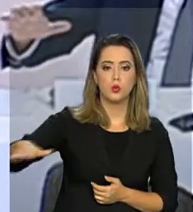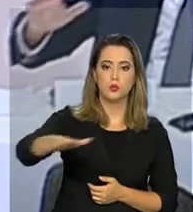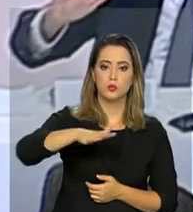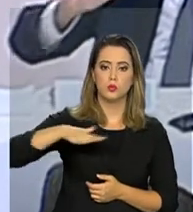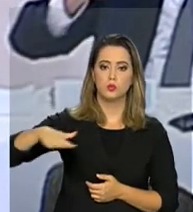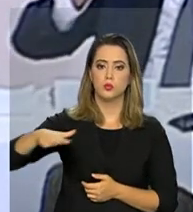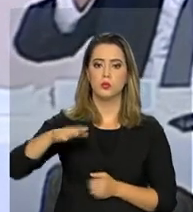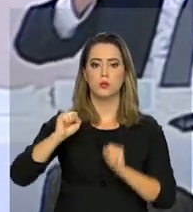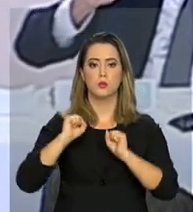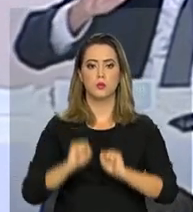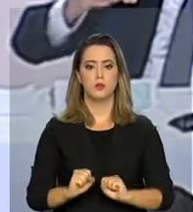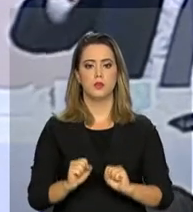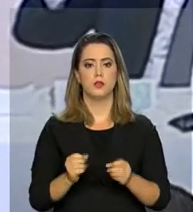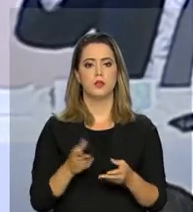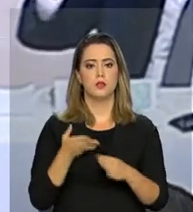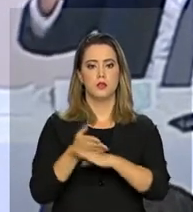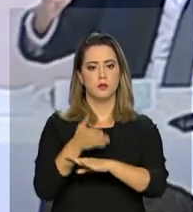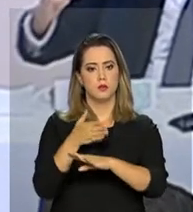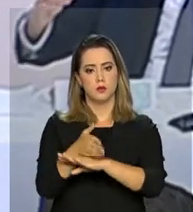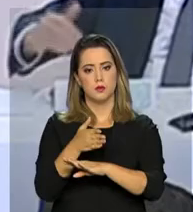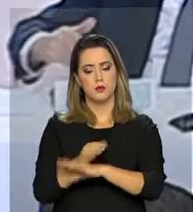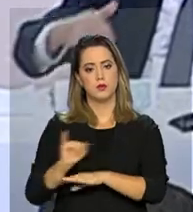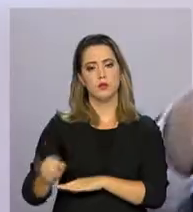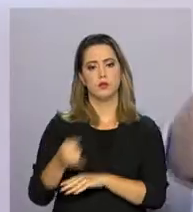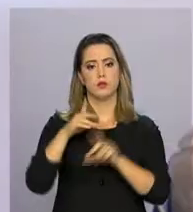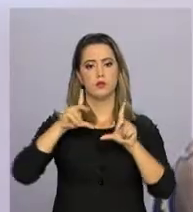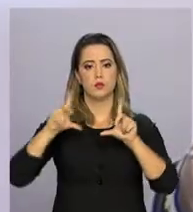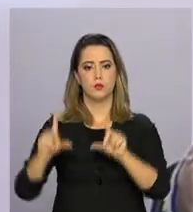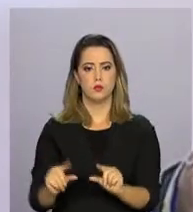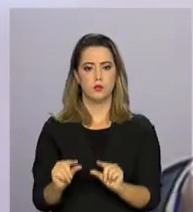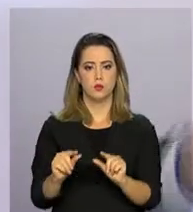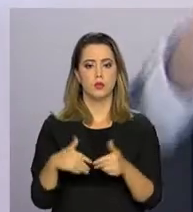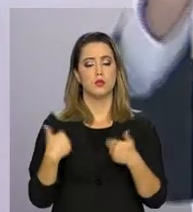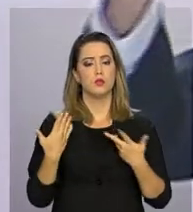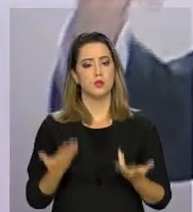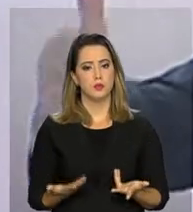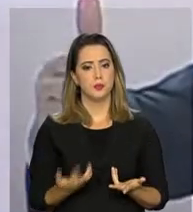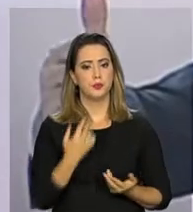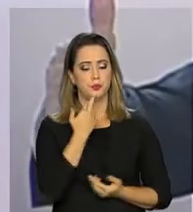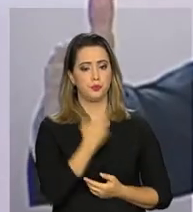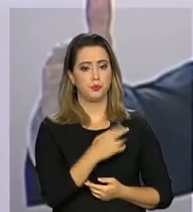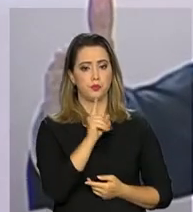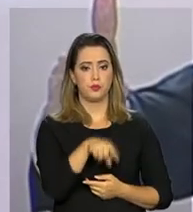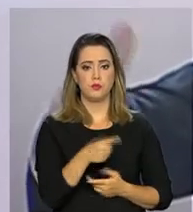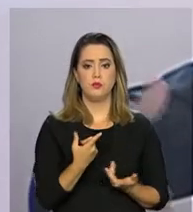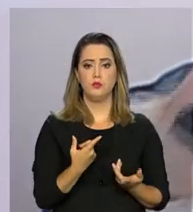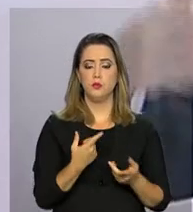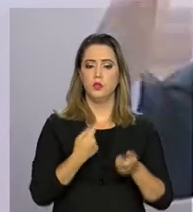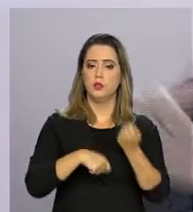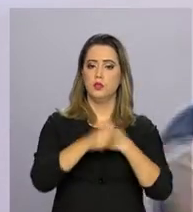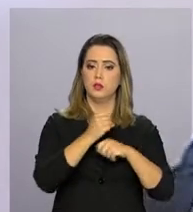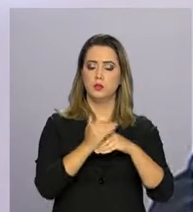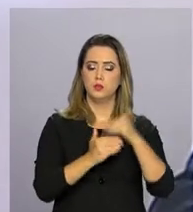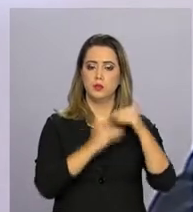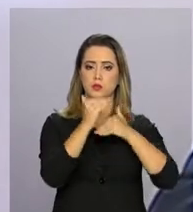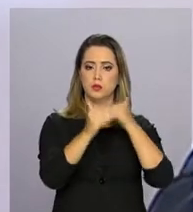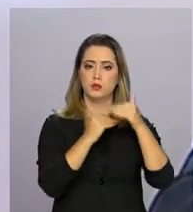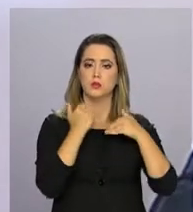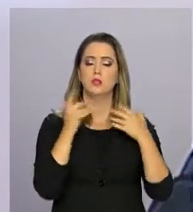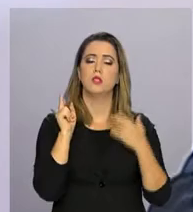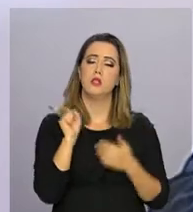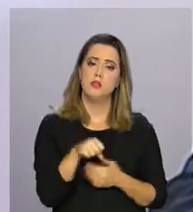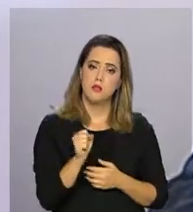poderem ter acesso a juros menores em conseqüência a economia cresce mais e aí sim